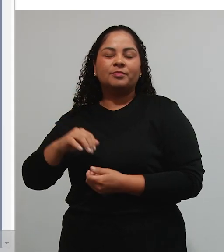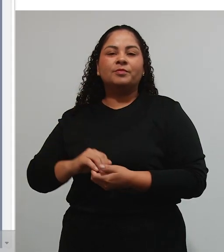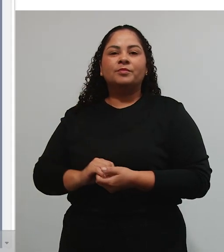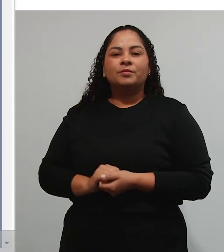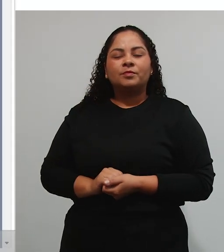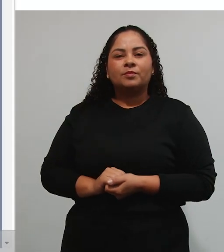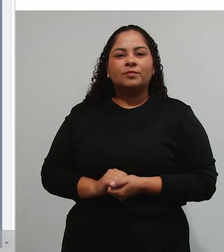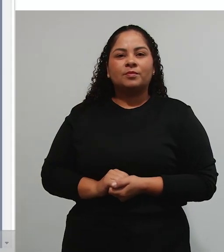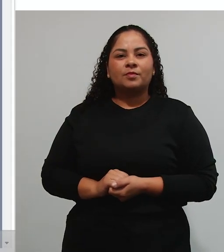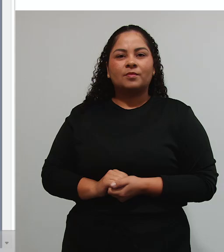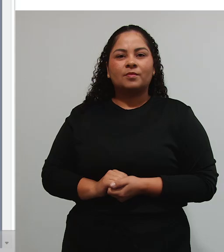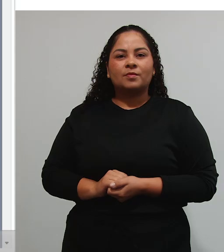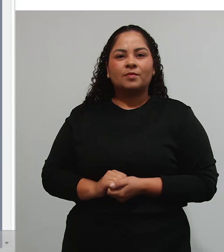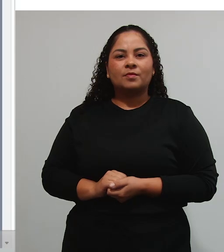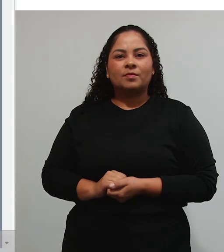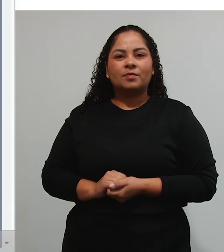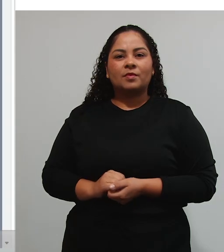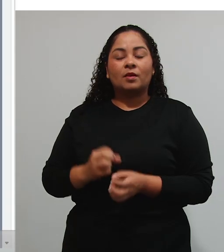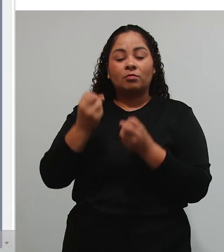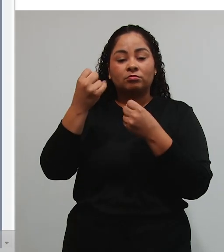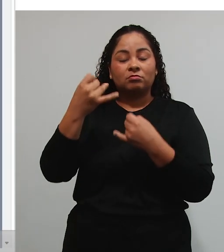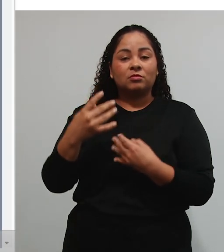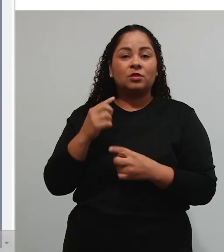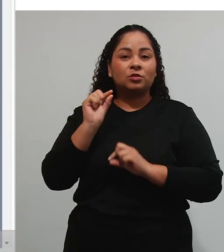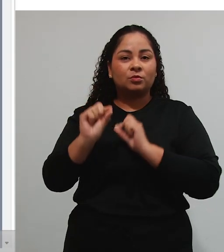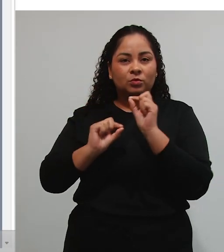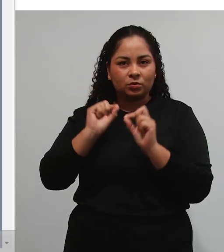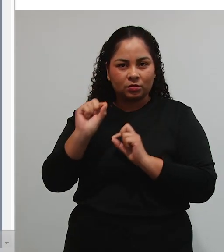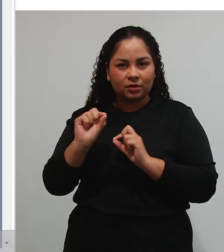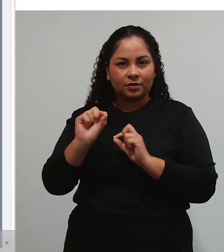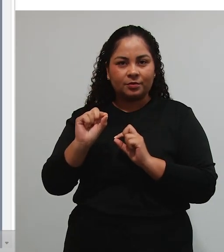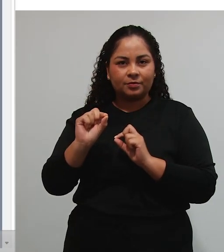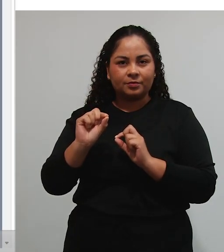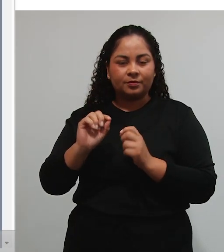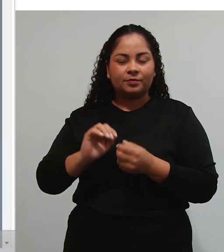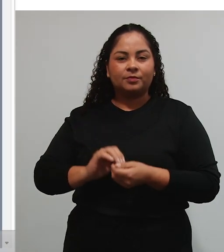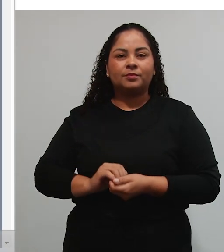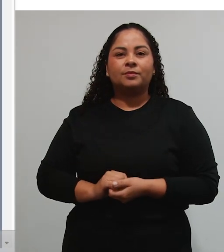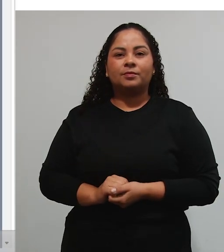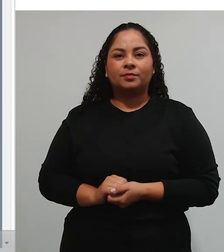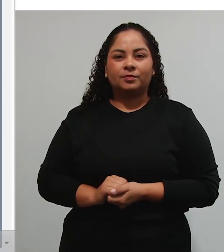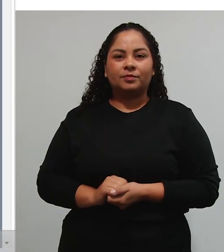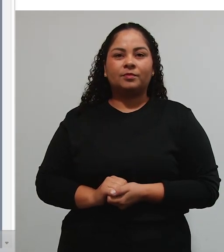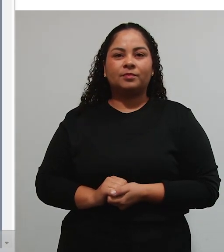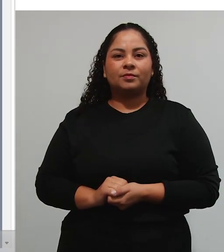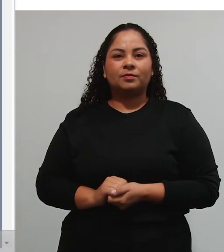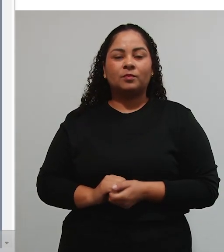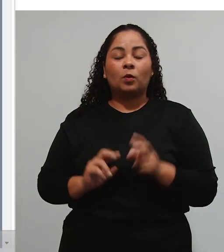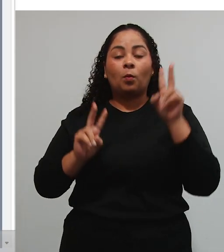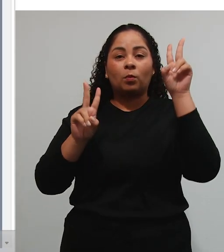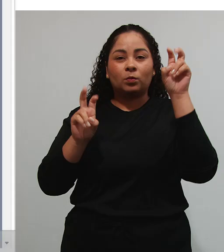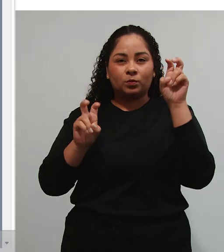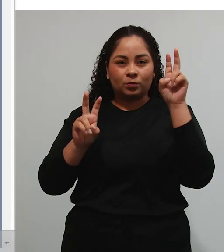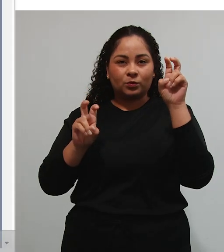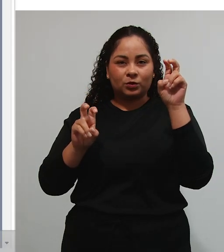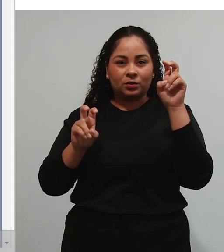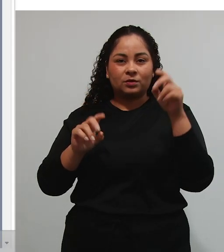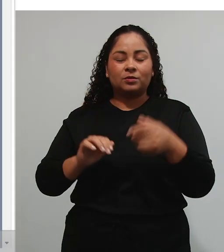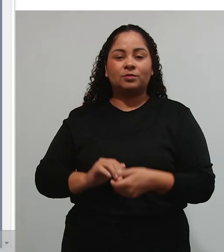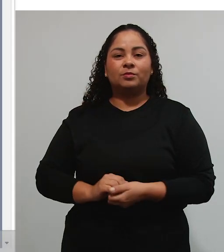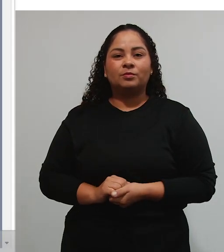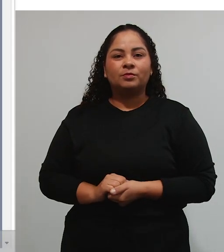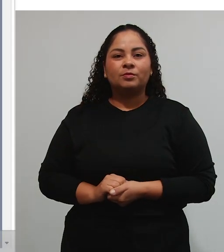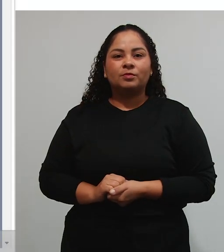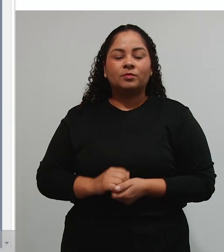2018, página 506, tradução nossa, tá bom? E aí, olha assim, aqui eu tô fazendo uma citação.